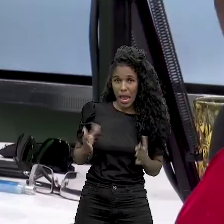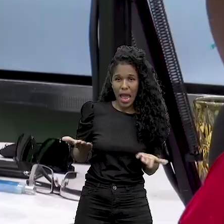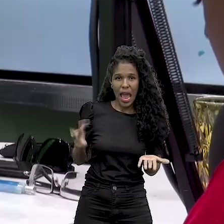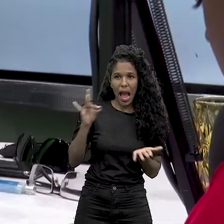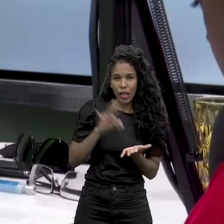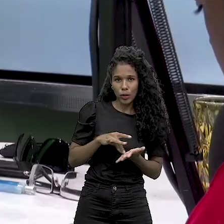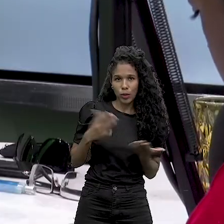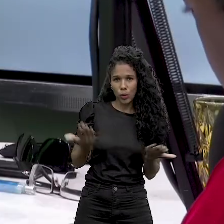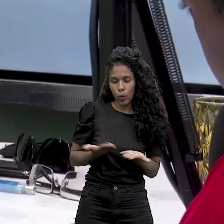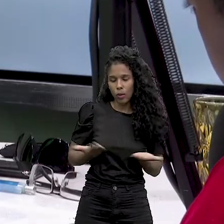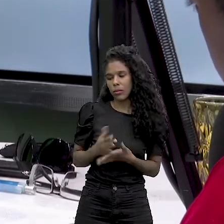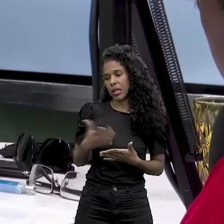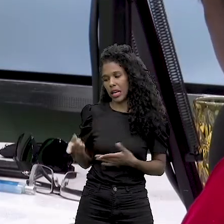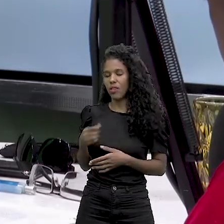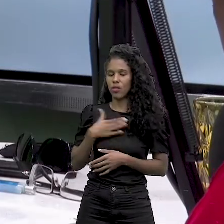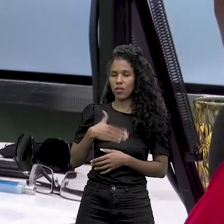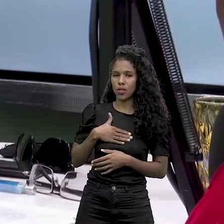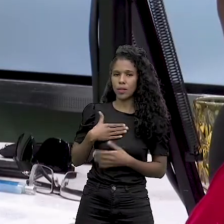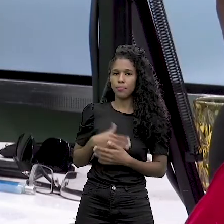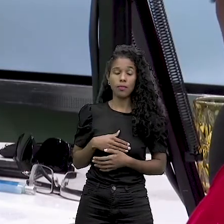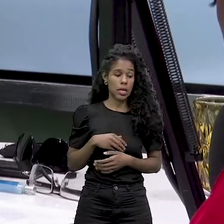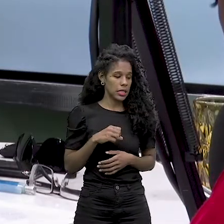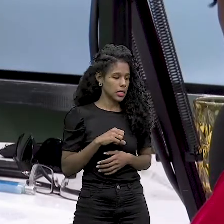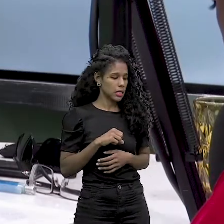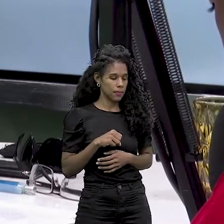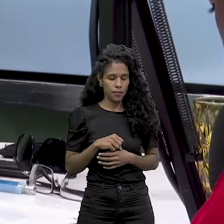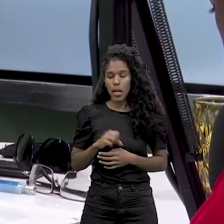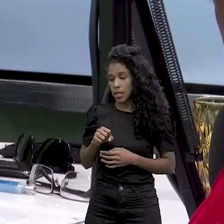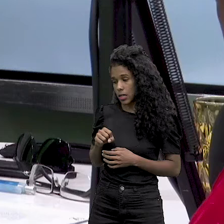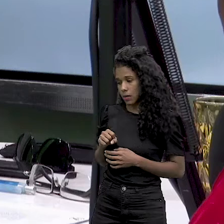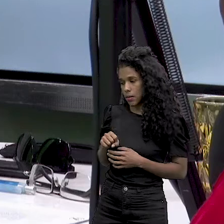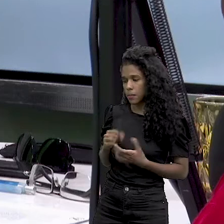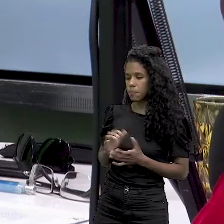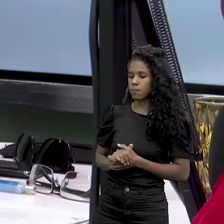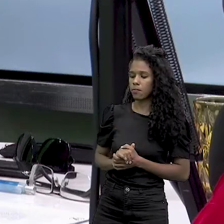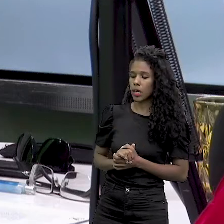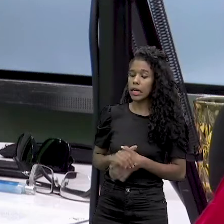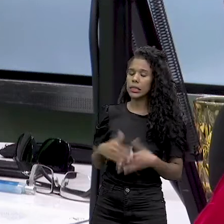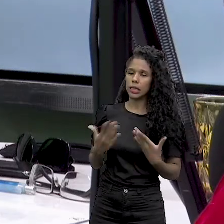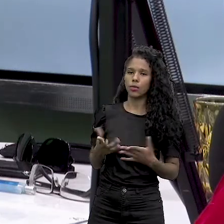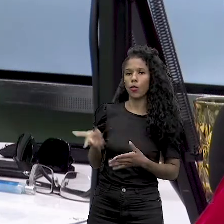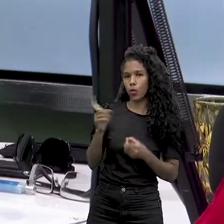Aí a gente tem o fim dessas barreiras de comércio. O que é a barreira de comércio?